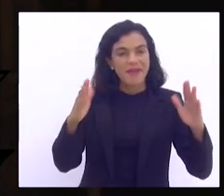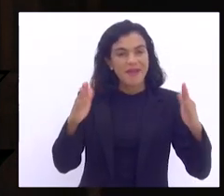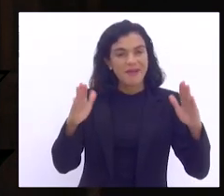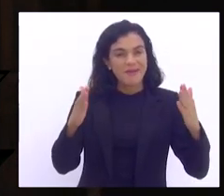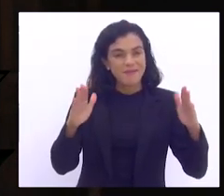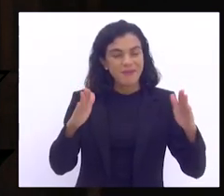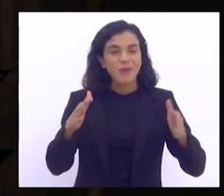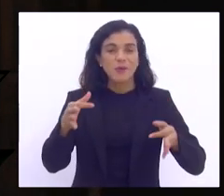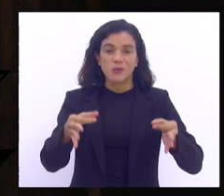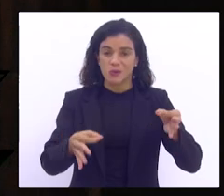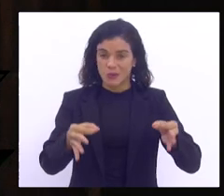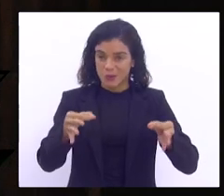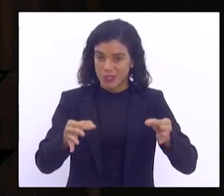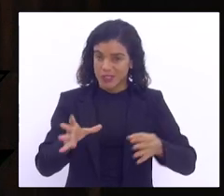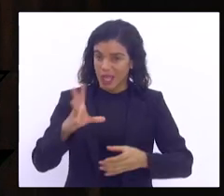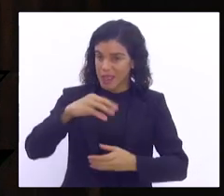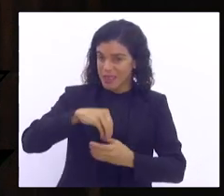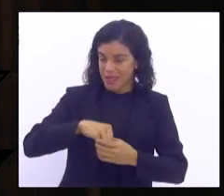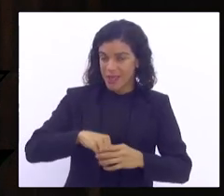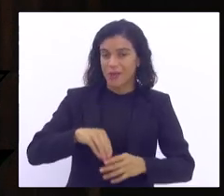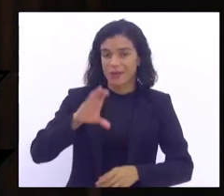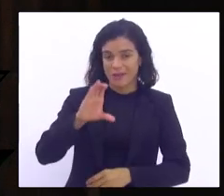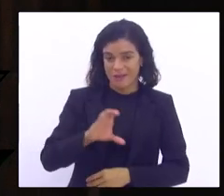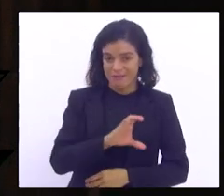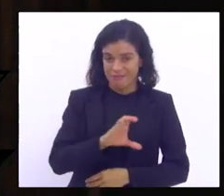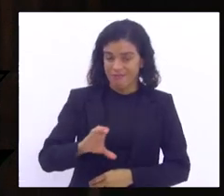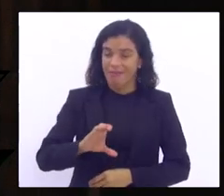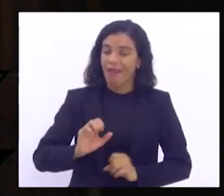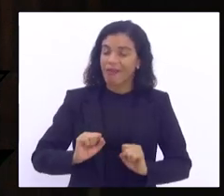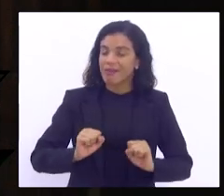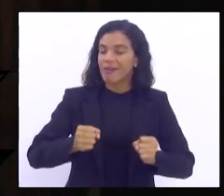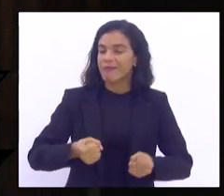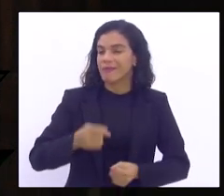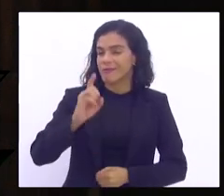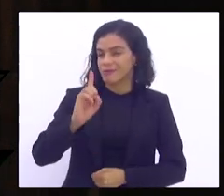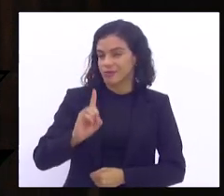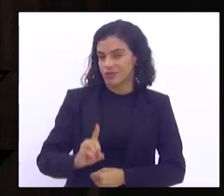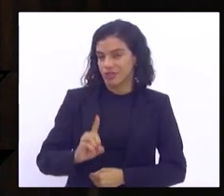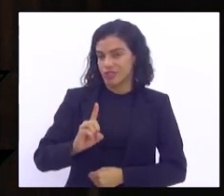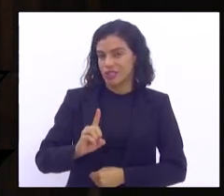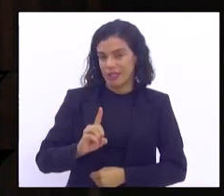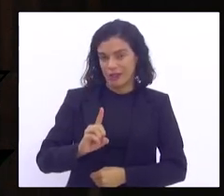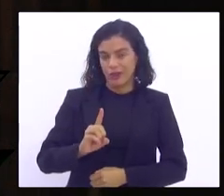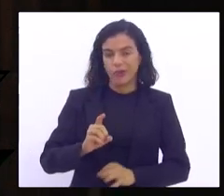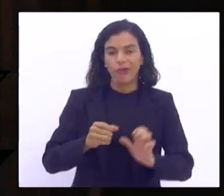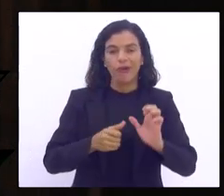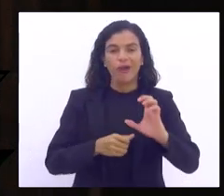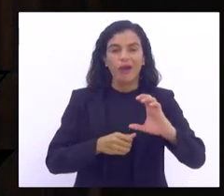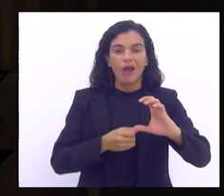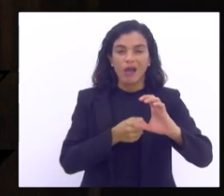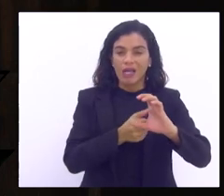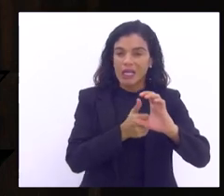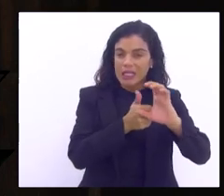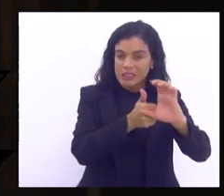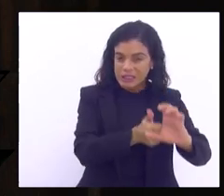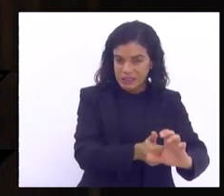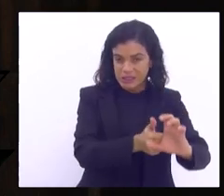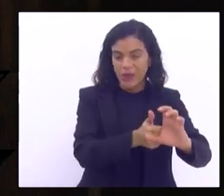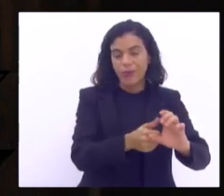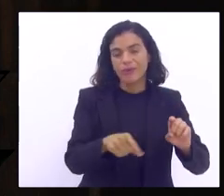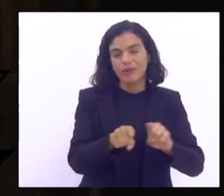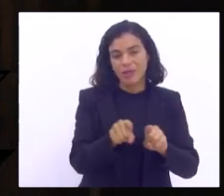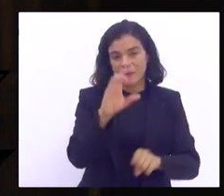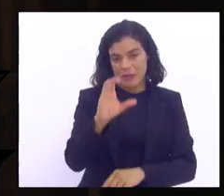dos juristas católicos que defendem os bons direitos cristãos e naturais e católicos, é